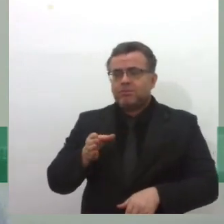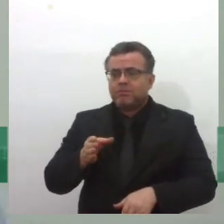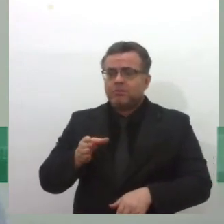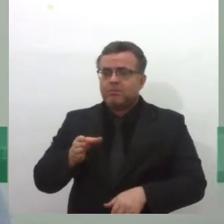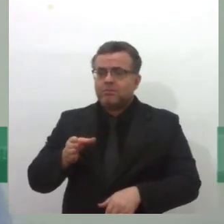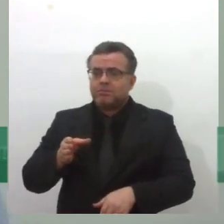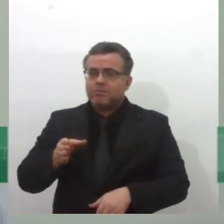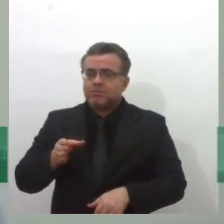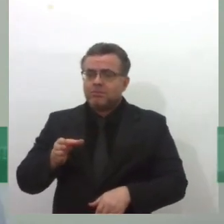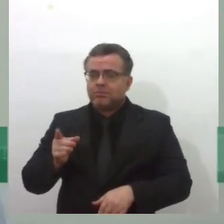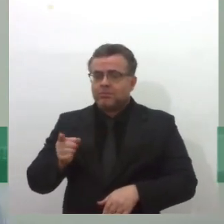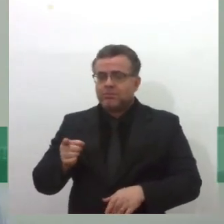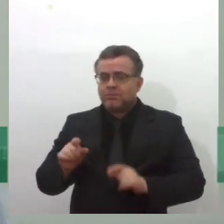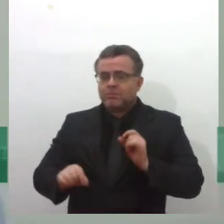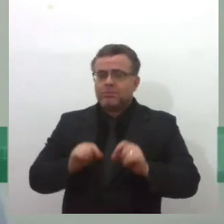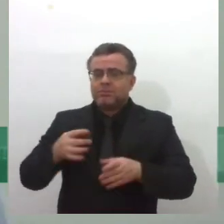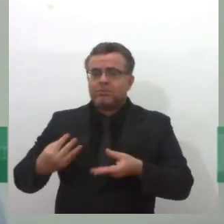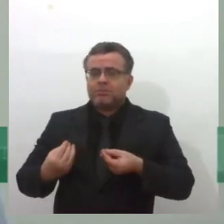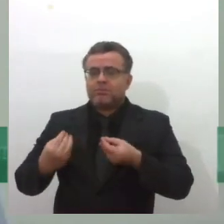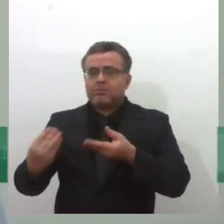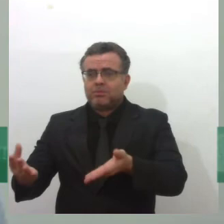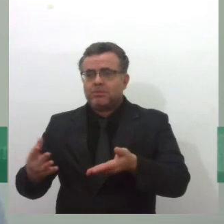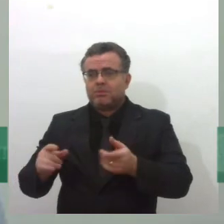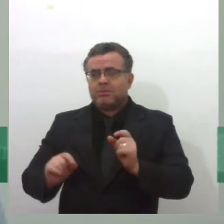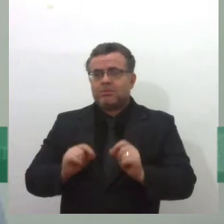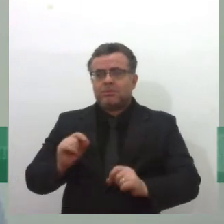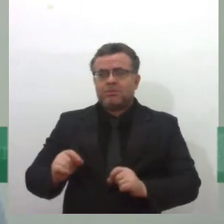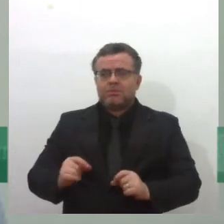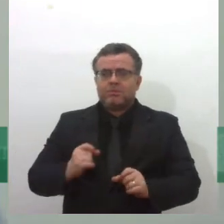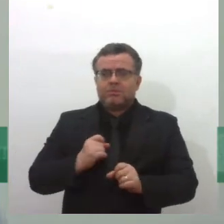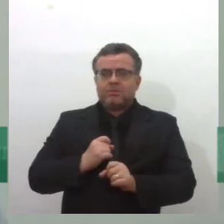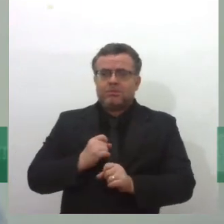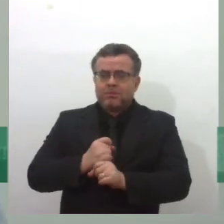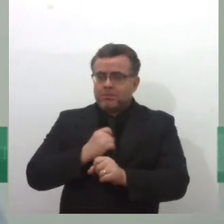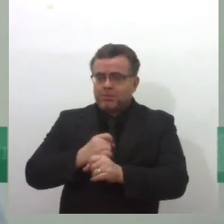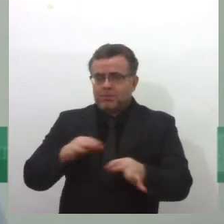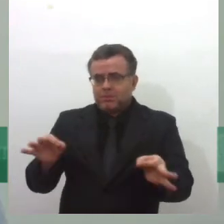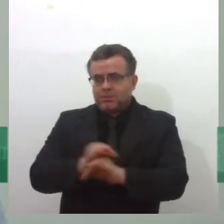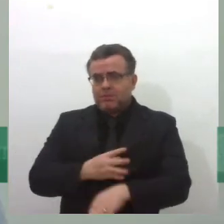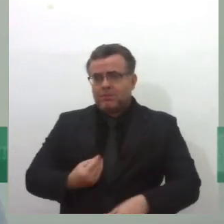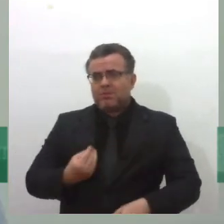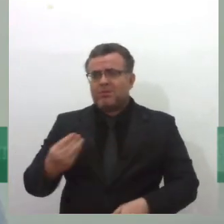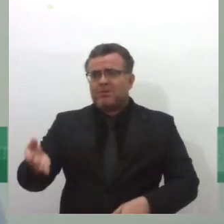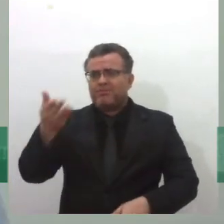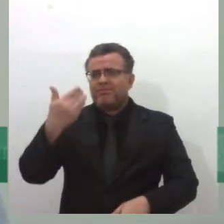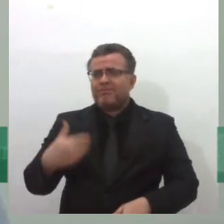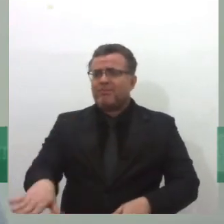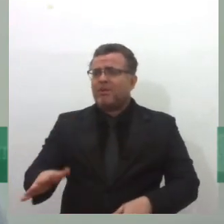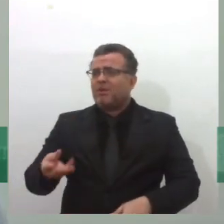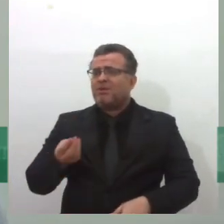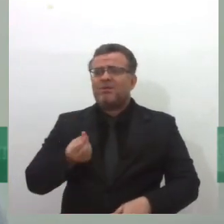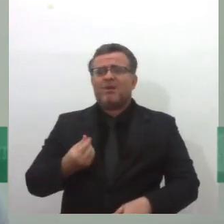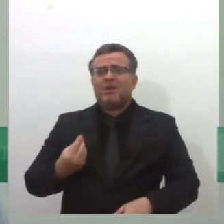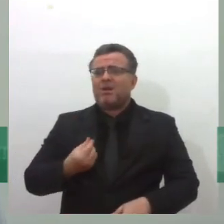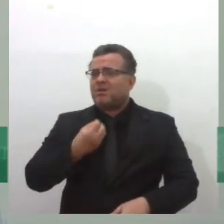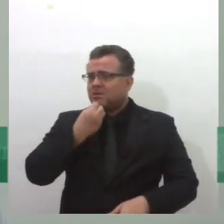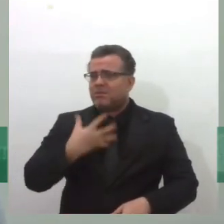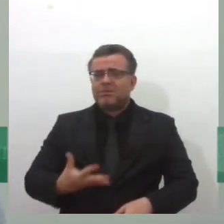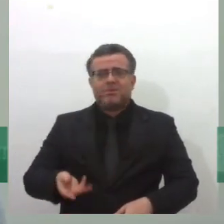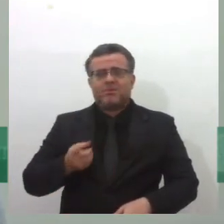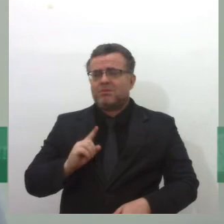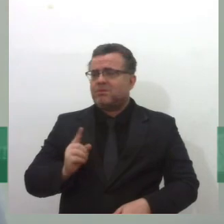é que aquilo que é entregue, muitas vezes é entregue sem os padrões de qualidade mínimos. Então, você, de certa